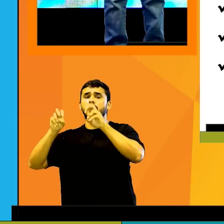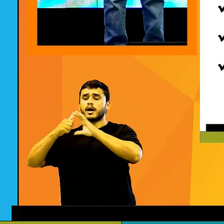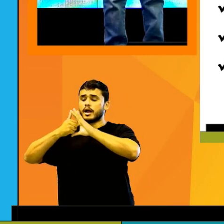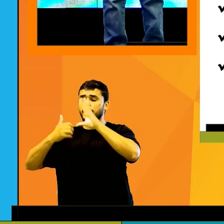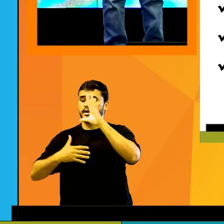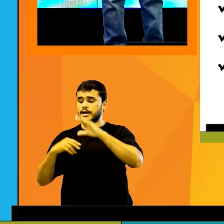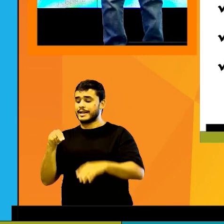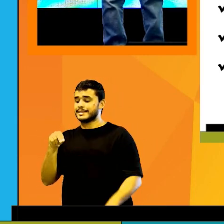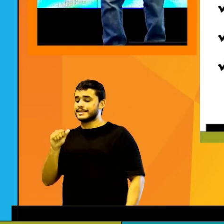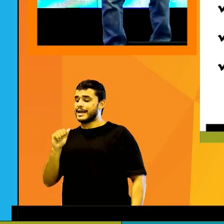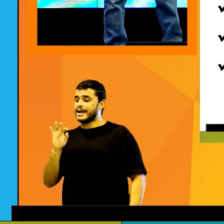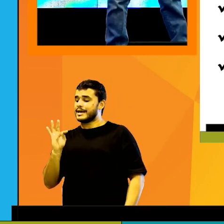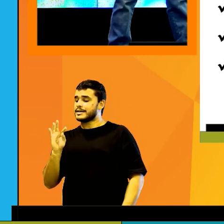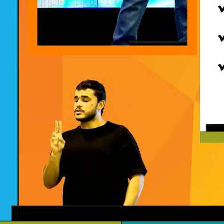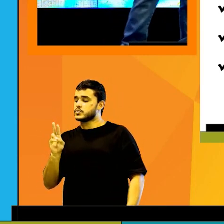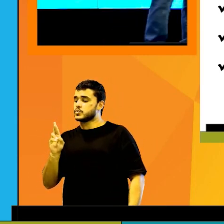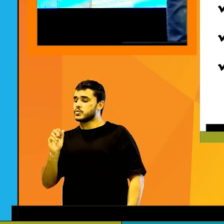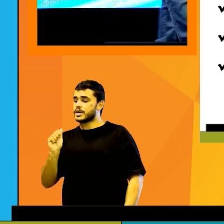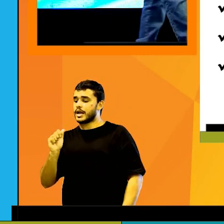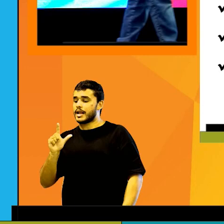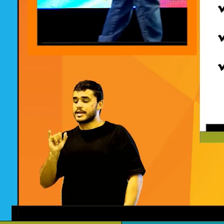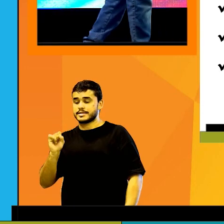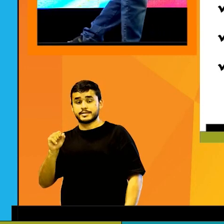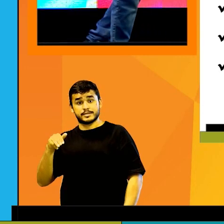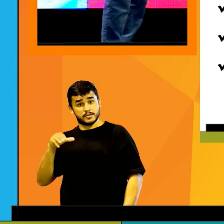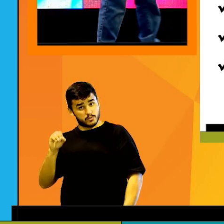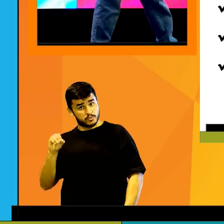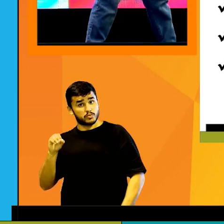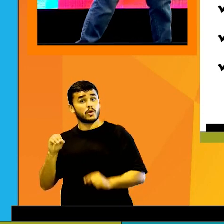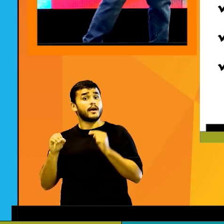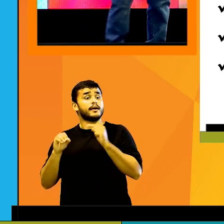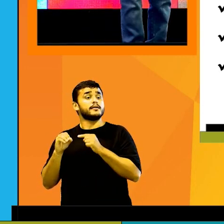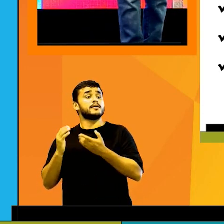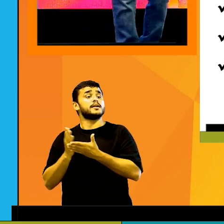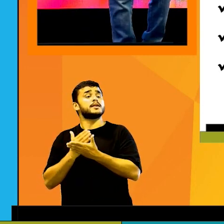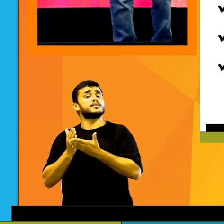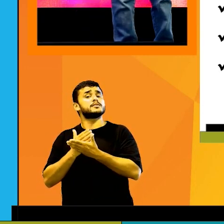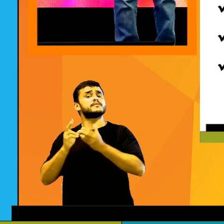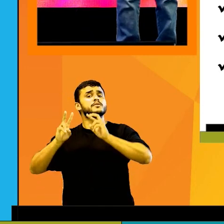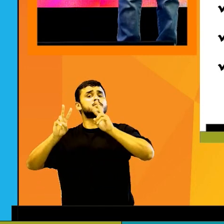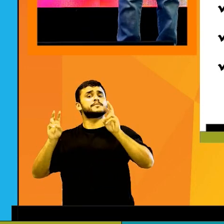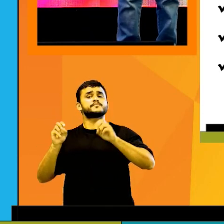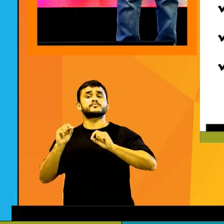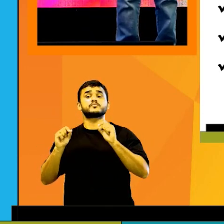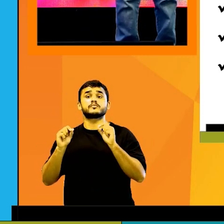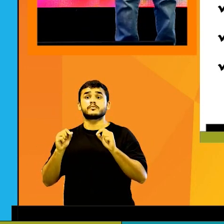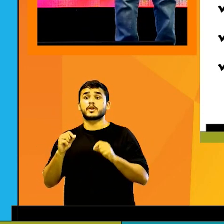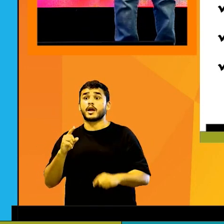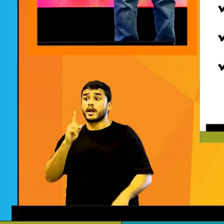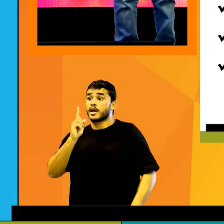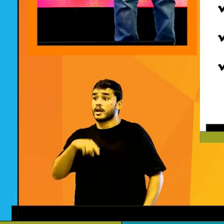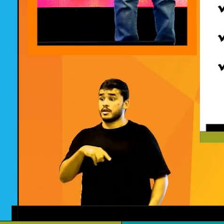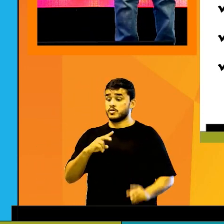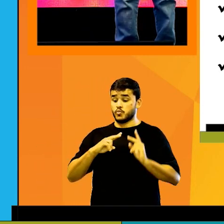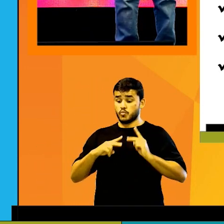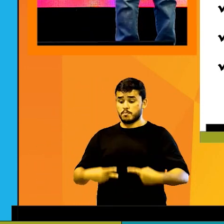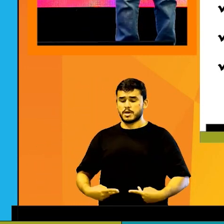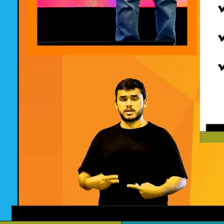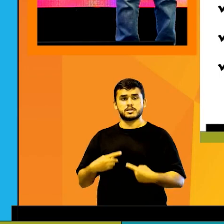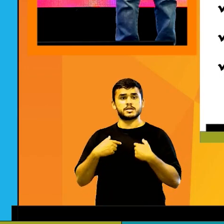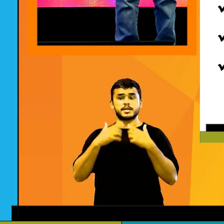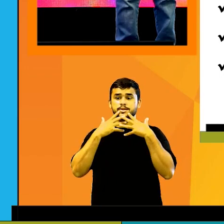características próprias. Porque os naturalistas, como Aloysio de Azevedo, queriam mostrar o comportamento instintivo do ser humano,